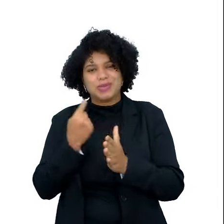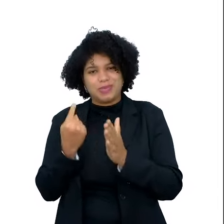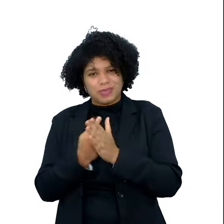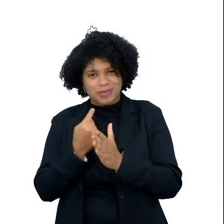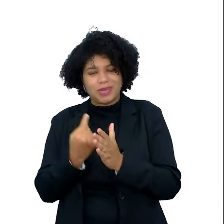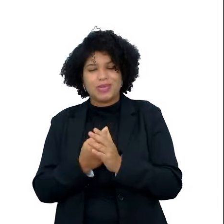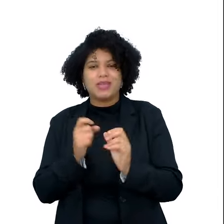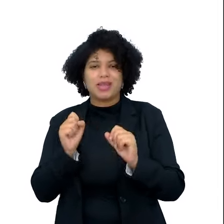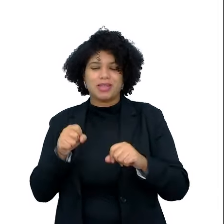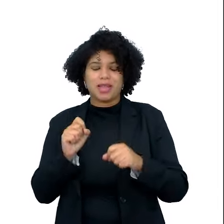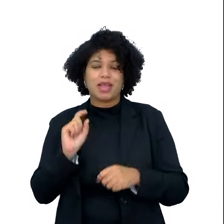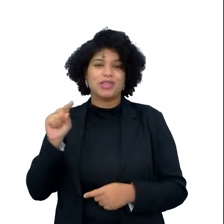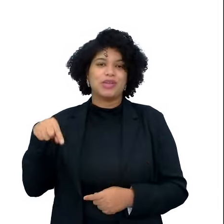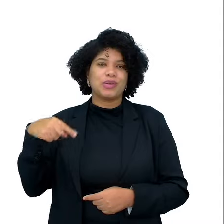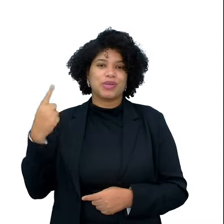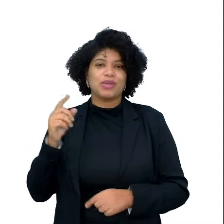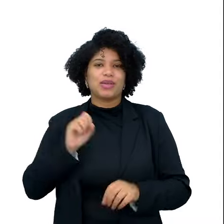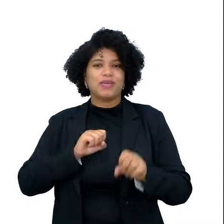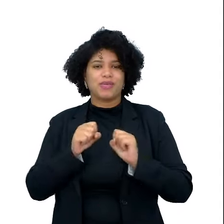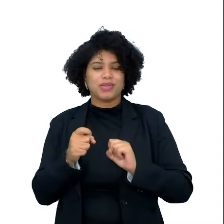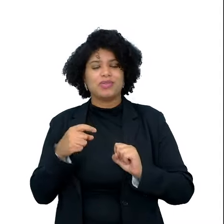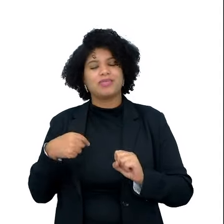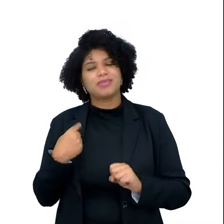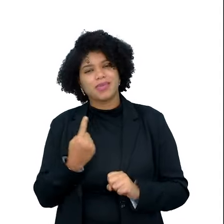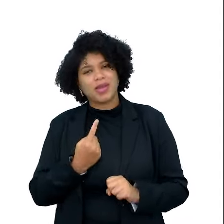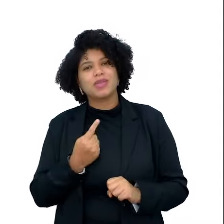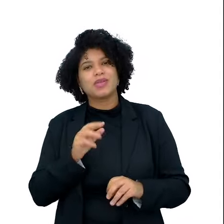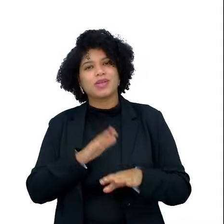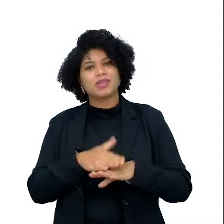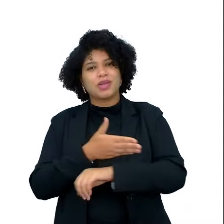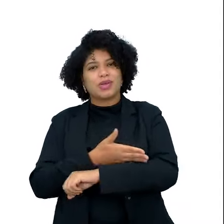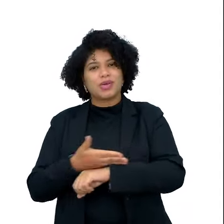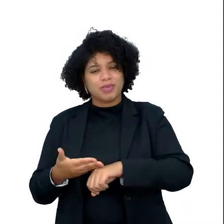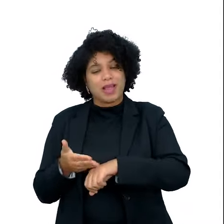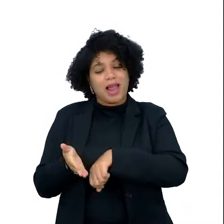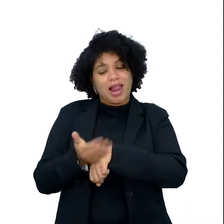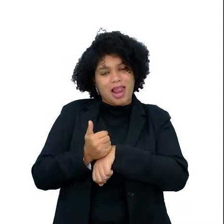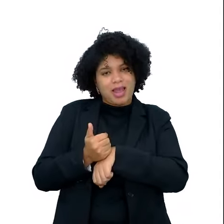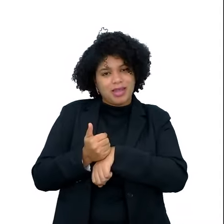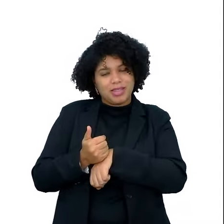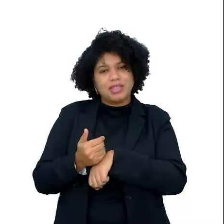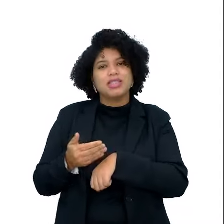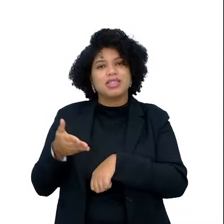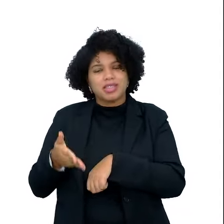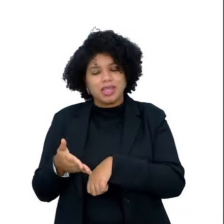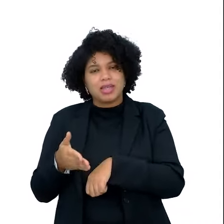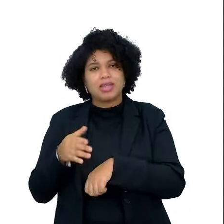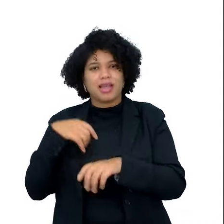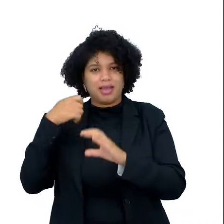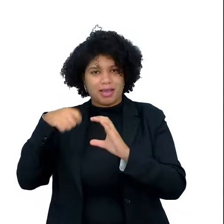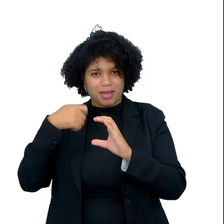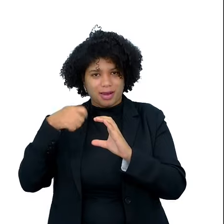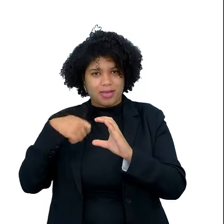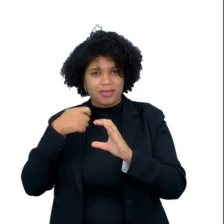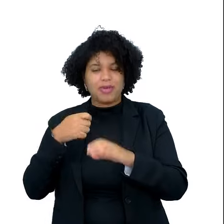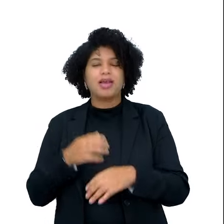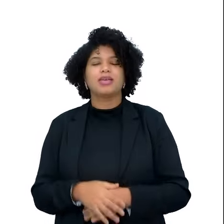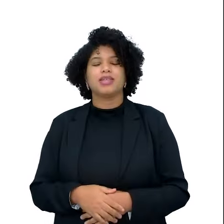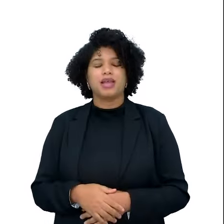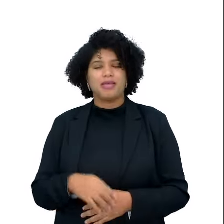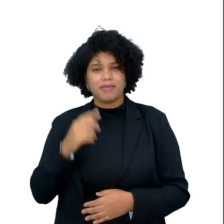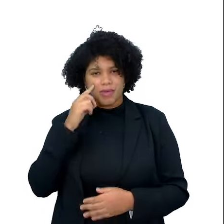vocês, que na próxima formação a gente vai criar esse hábito de, antes de vir para a formação, para a gravação,